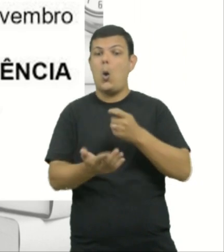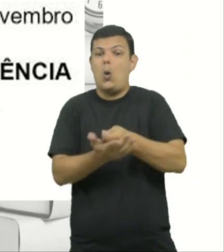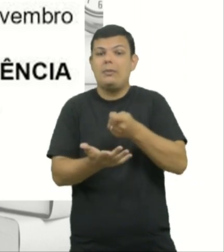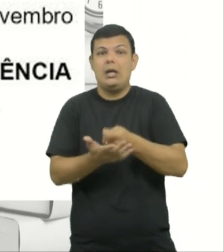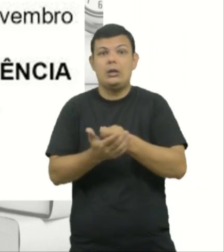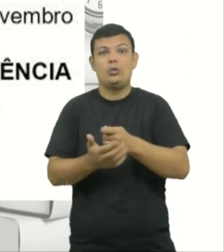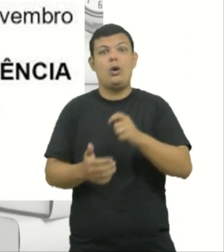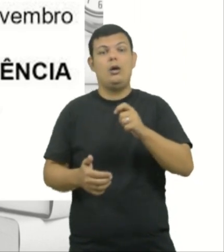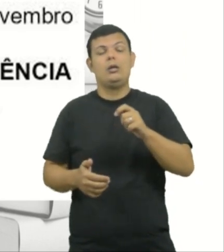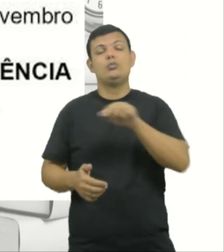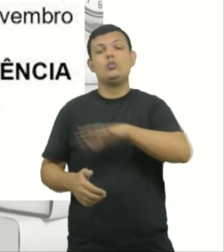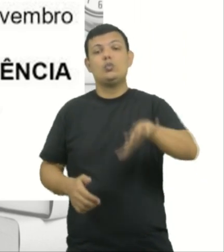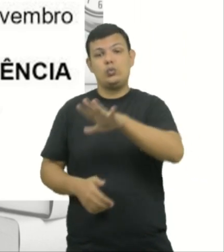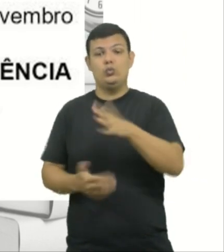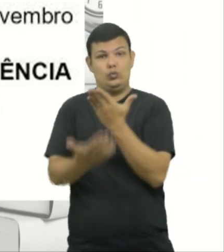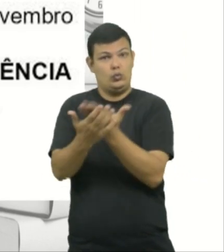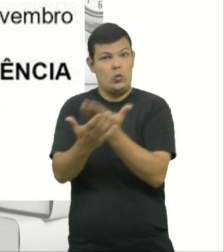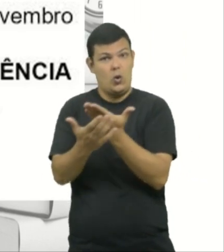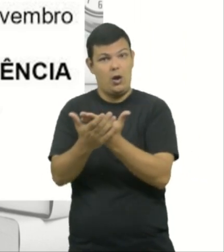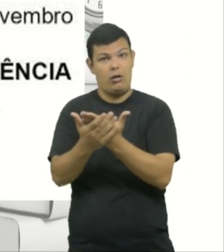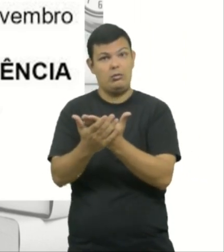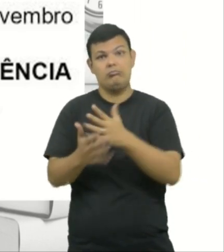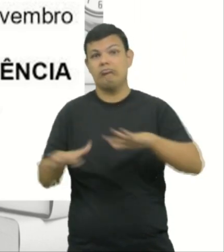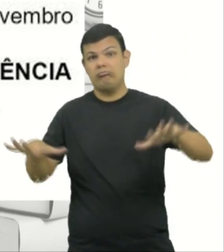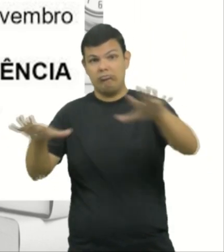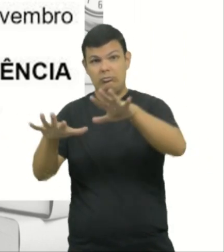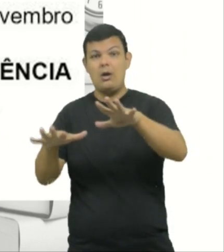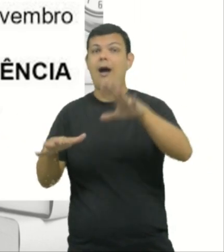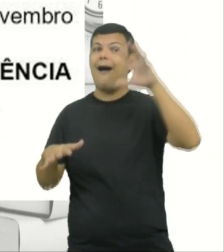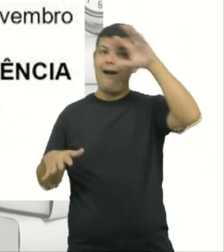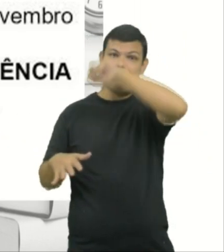escolas públicas e privadas a história e cultura